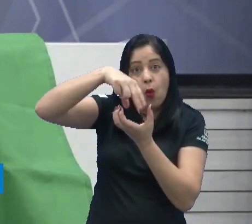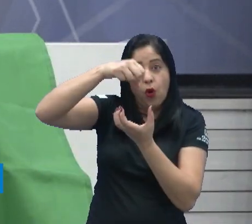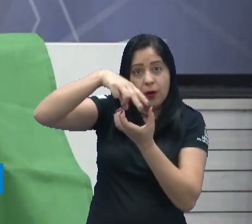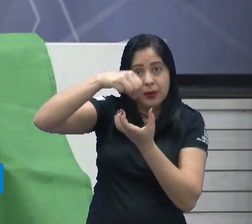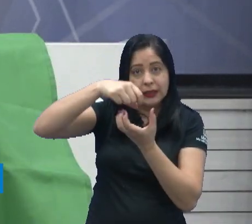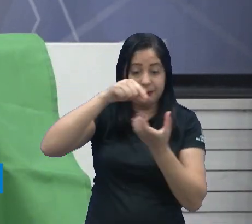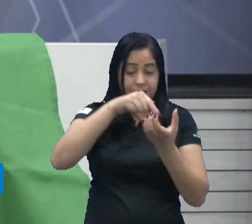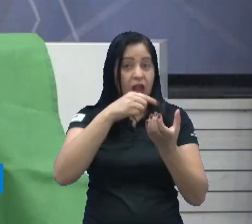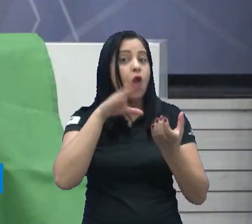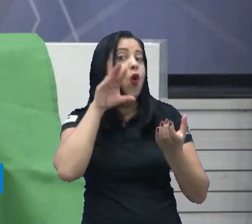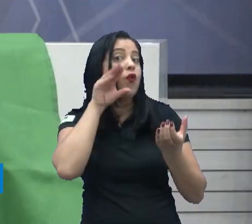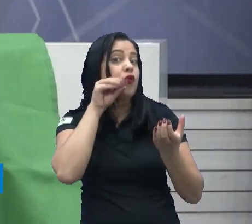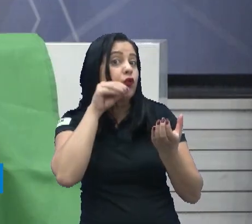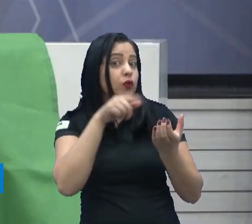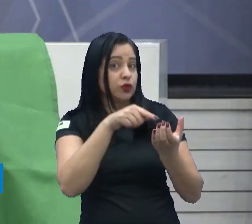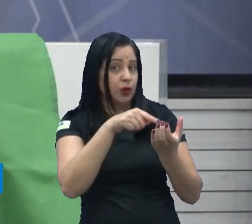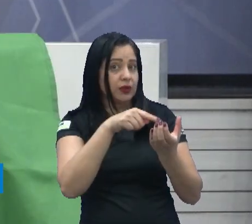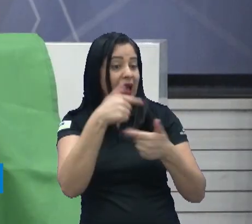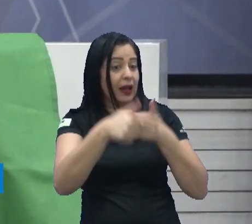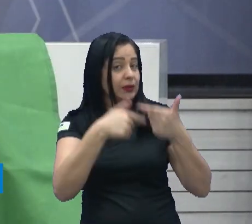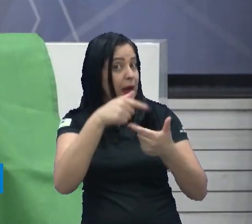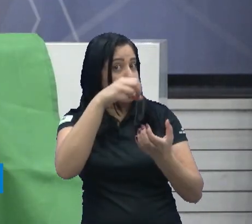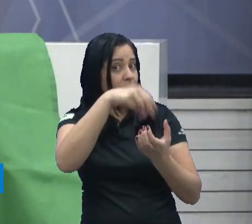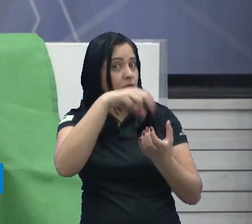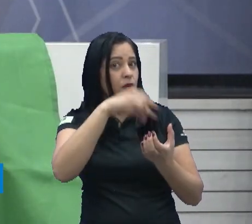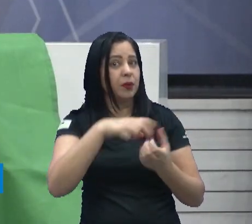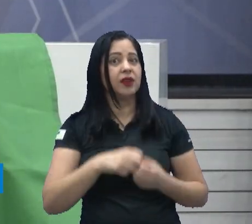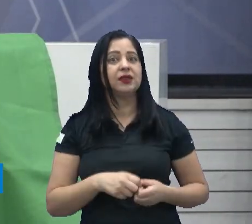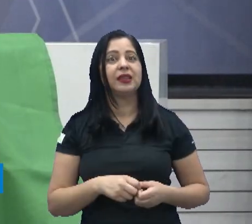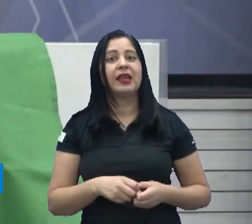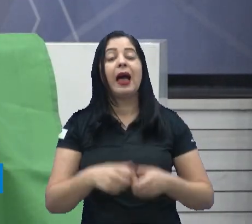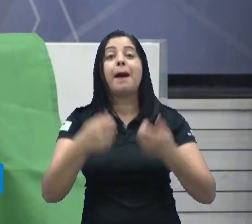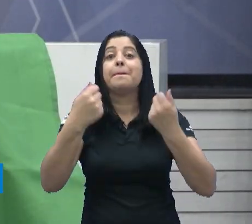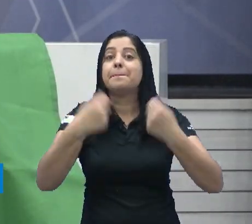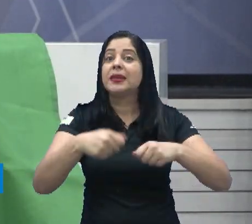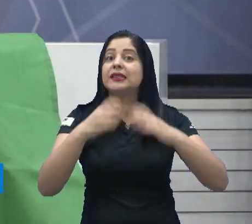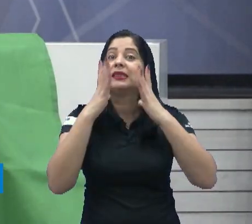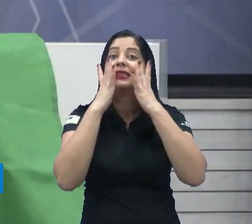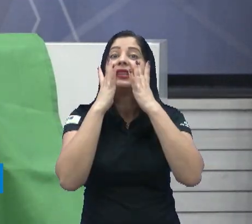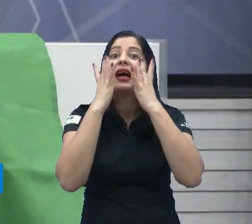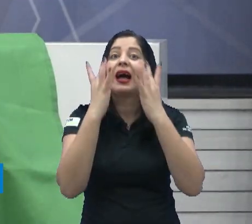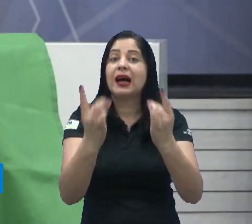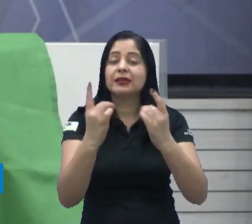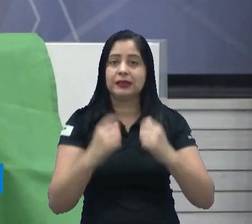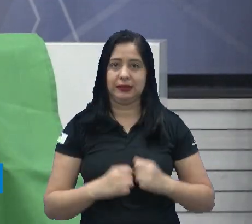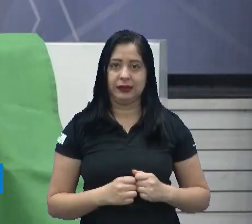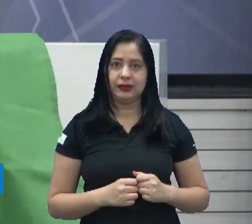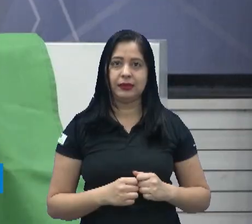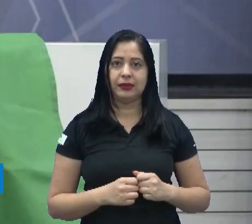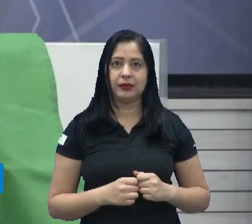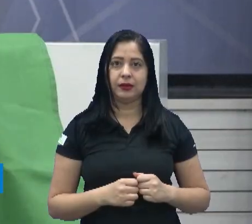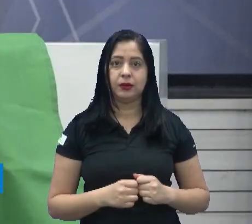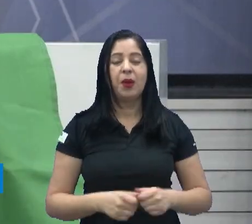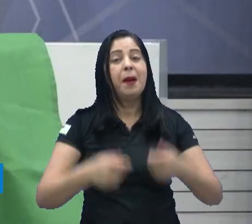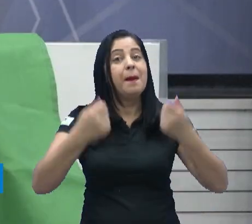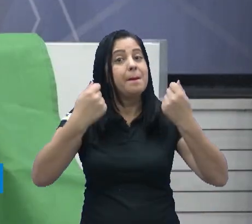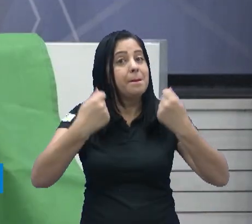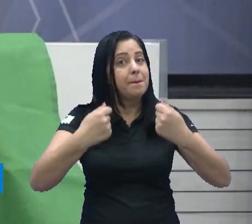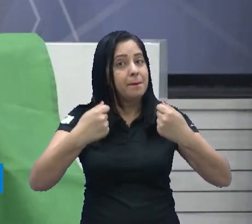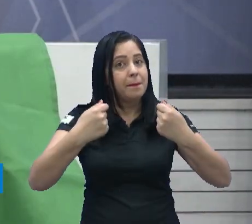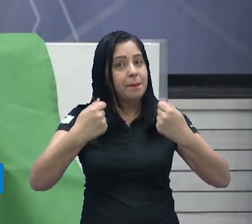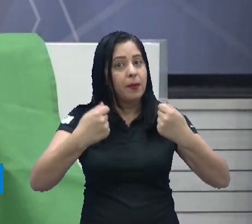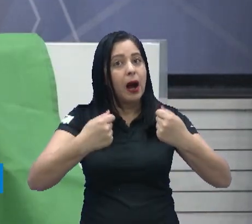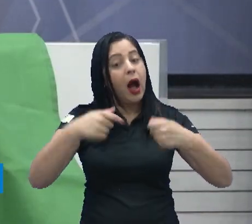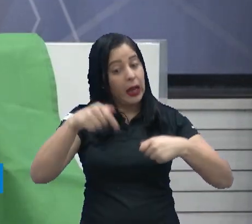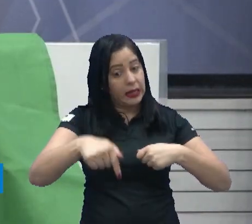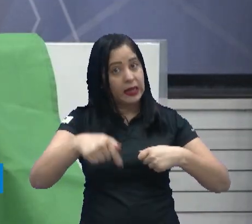Urbã. Esse sim que a gente precisa se atentar, porque é local, e nós precisamos, o município,